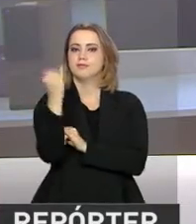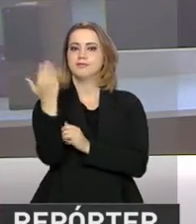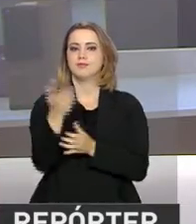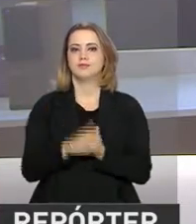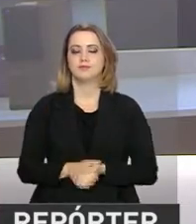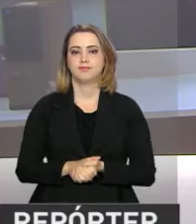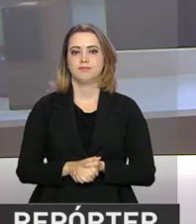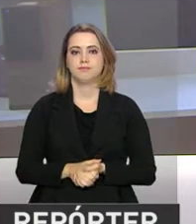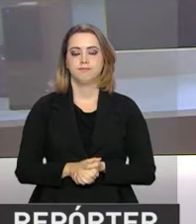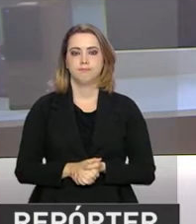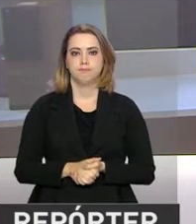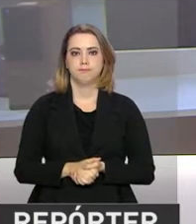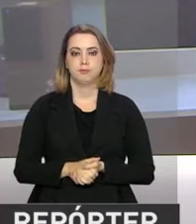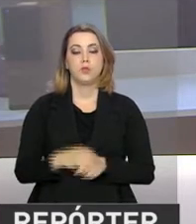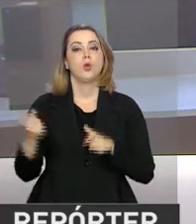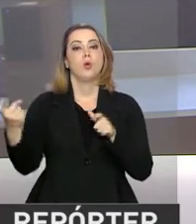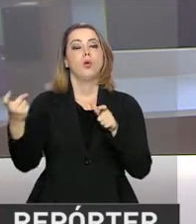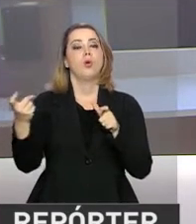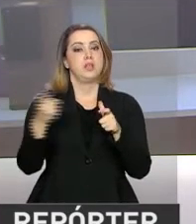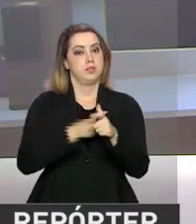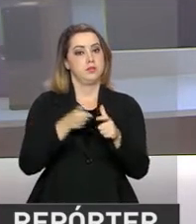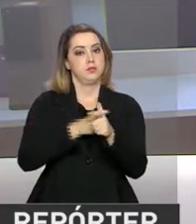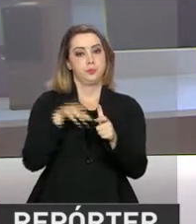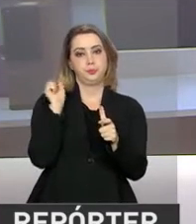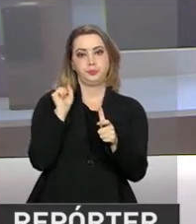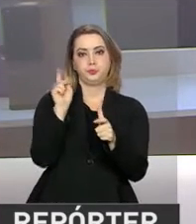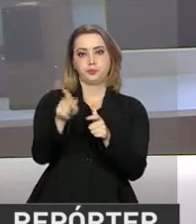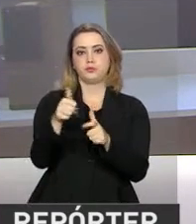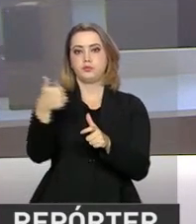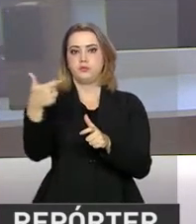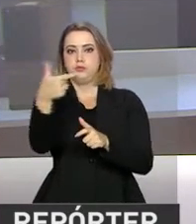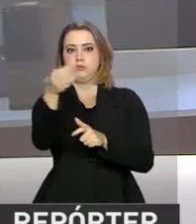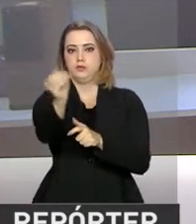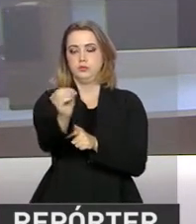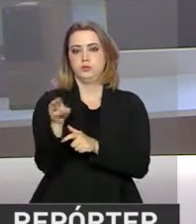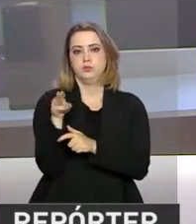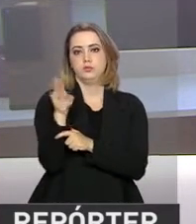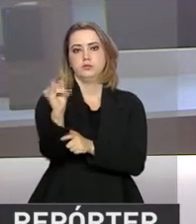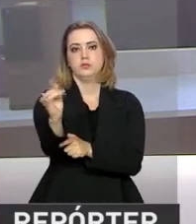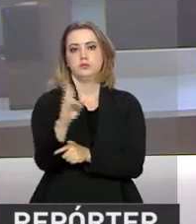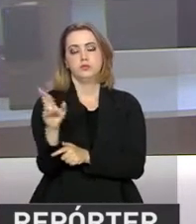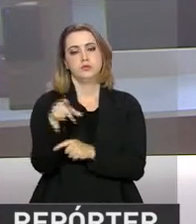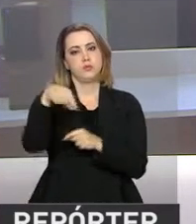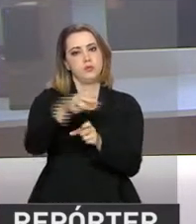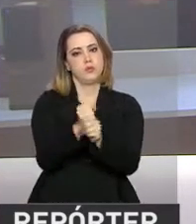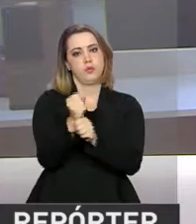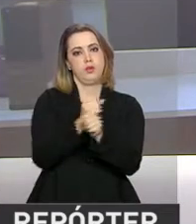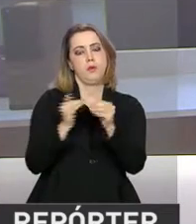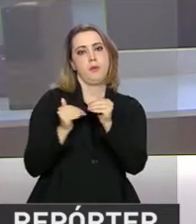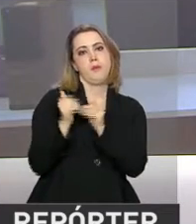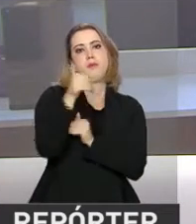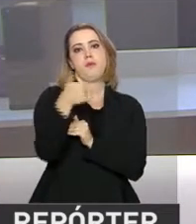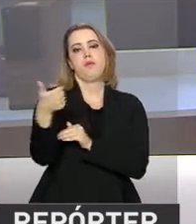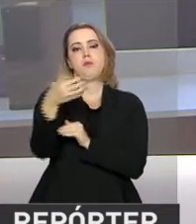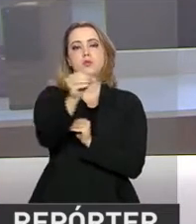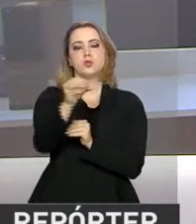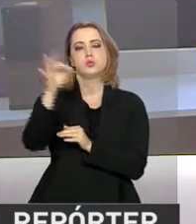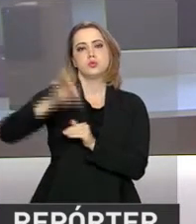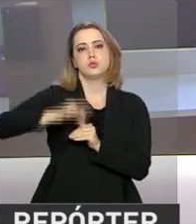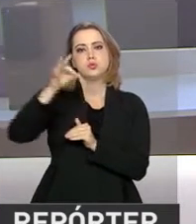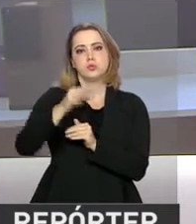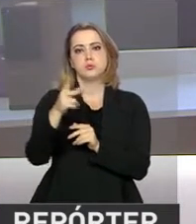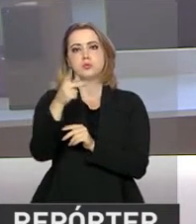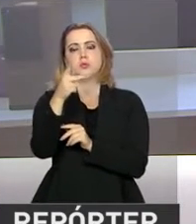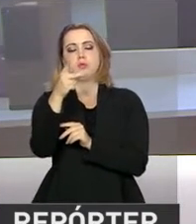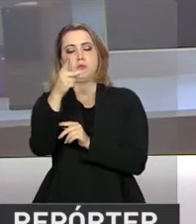déficit da previdência deve chegar a 120 bilhões de reais neste ano mais de 10% do pib segundo a equipe econômica